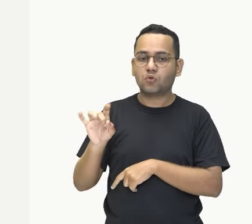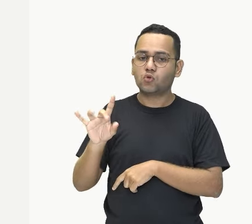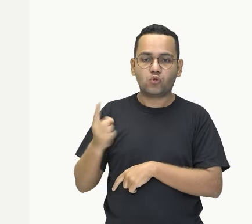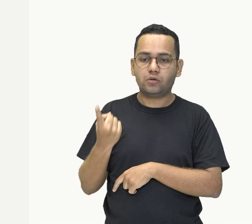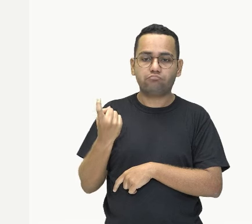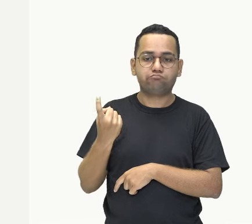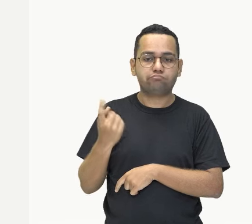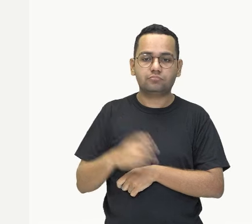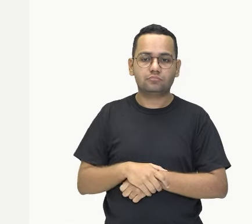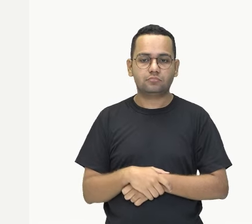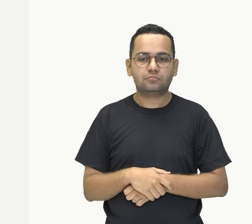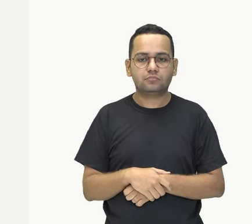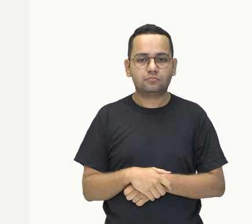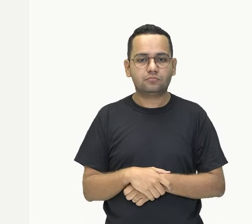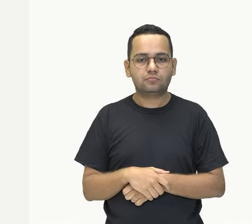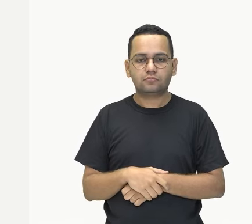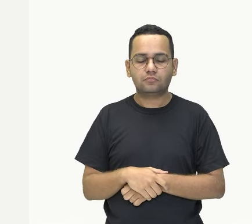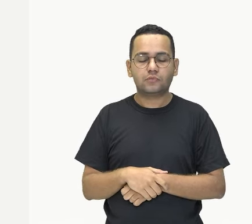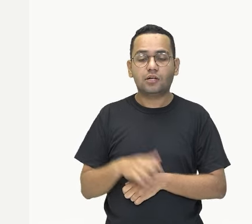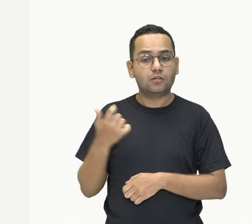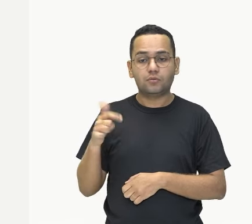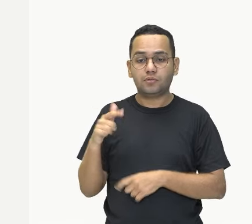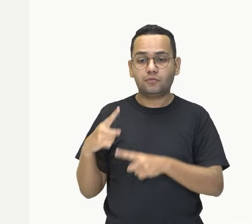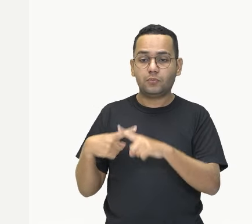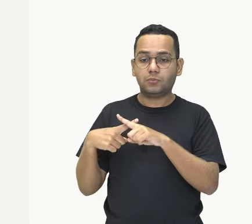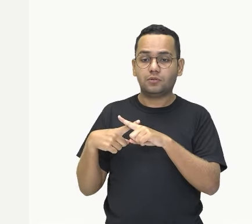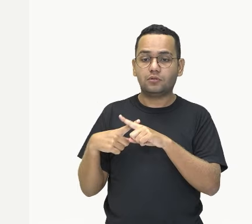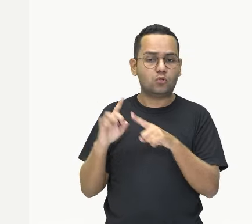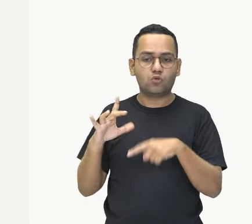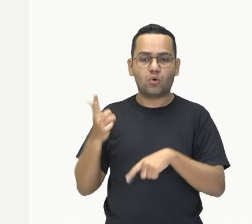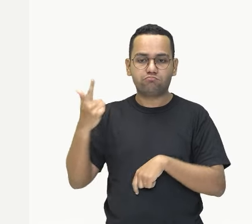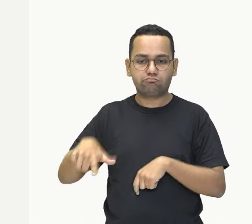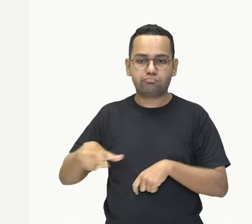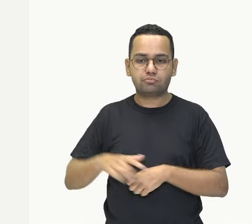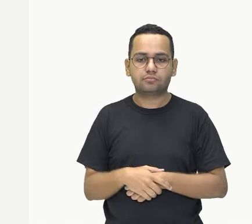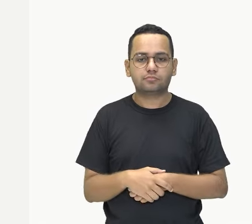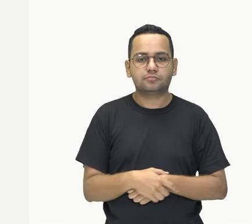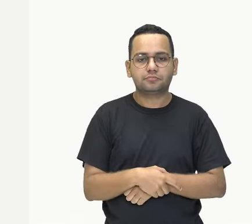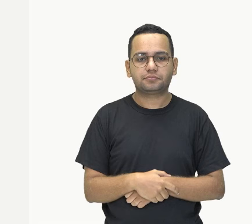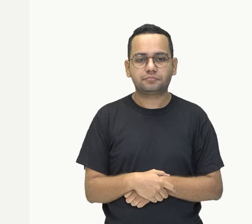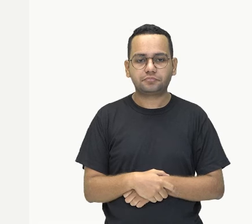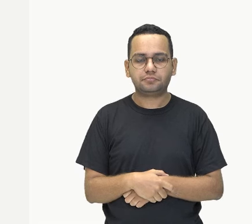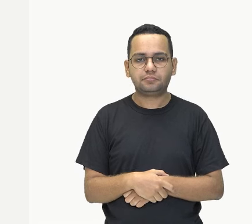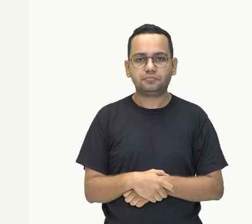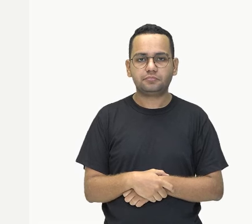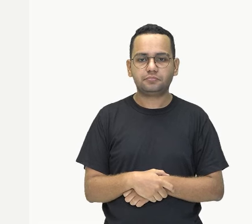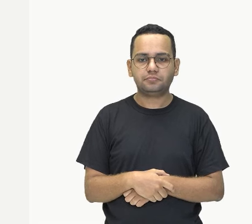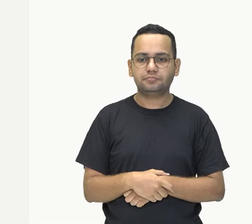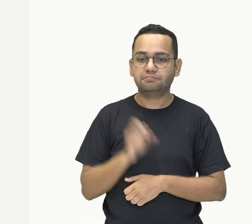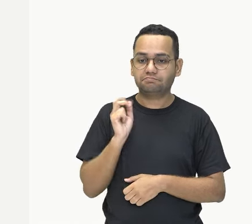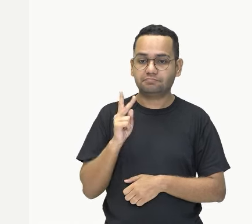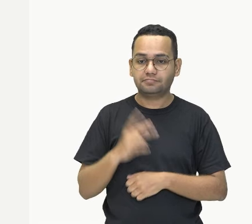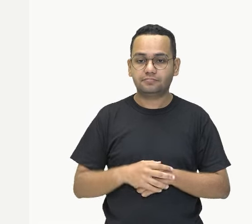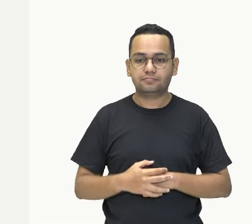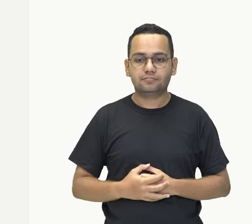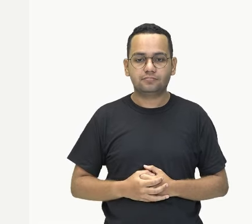y eu não multipliquei, então ele vai continuar exatamente como está